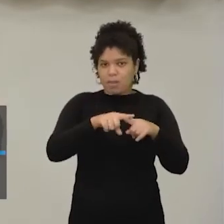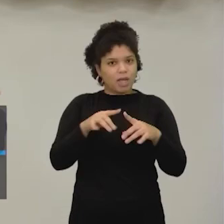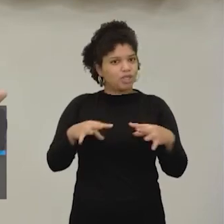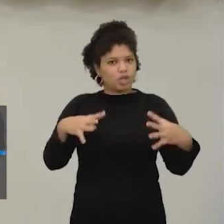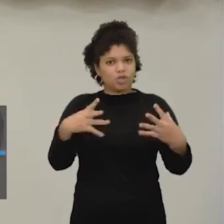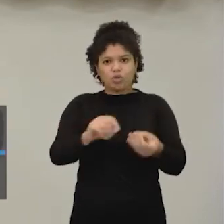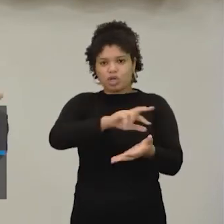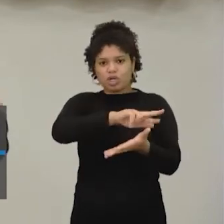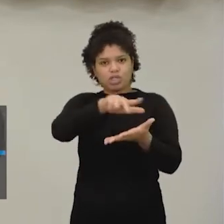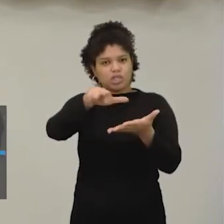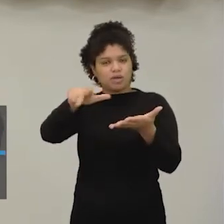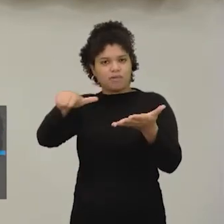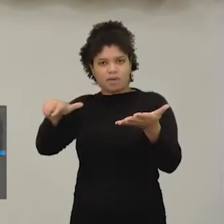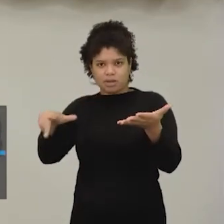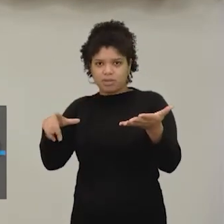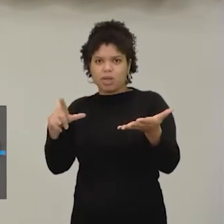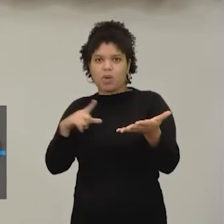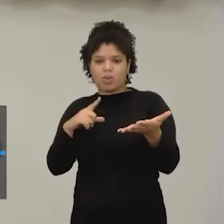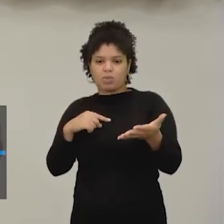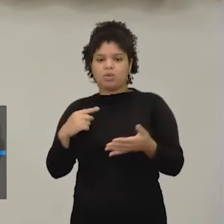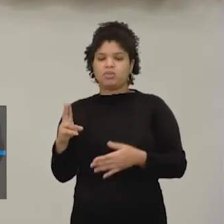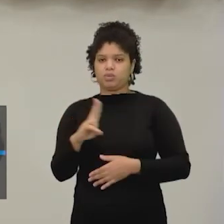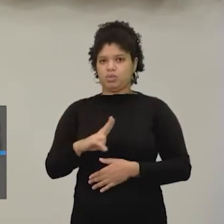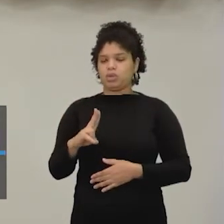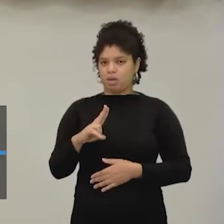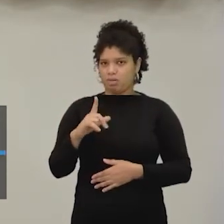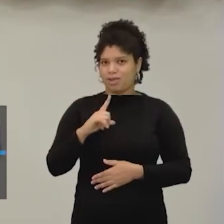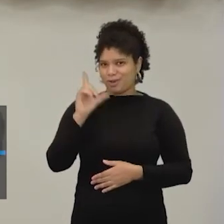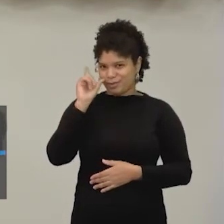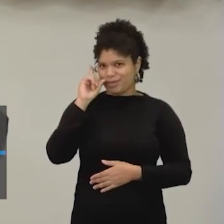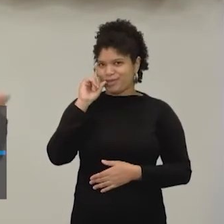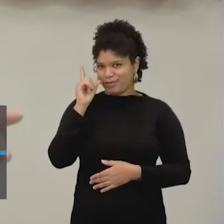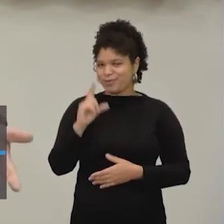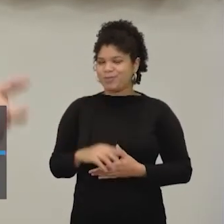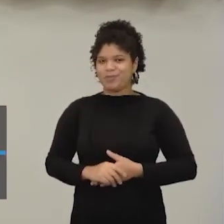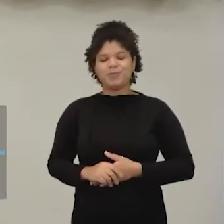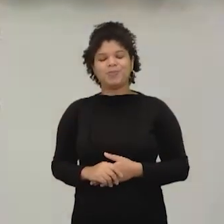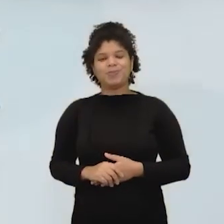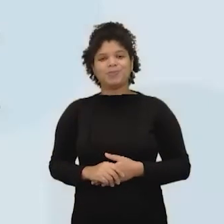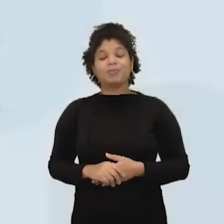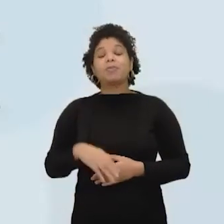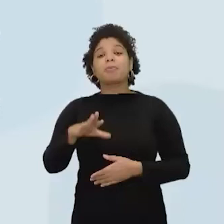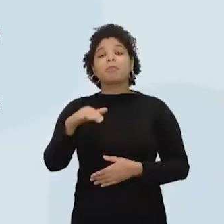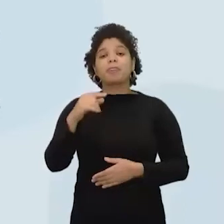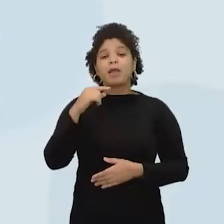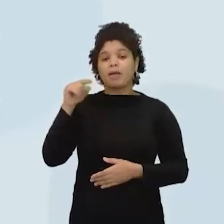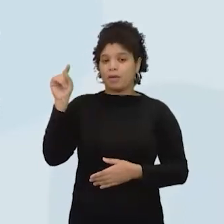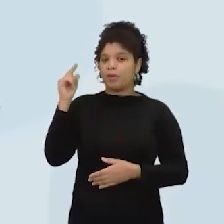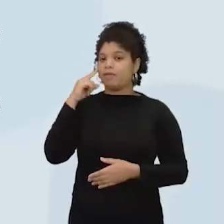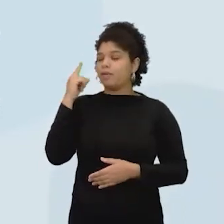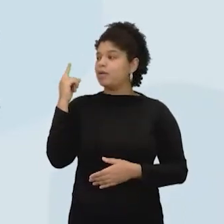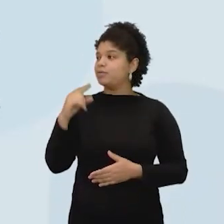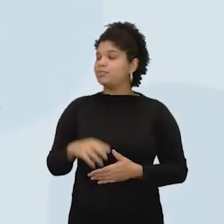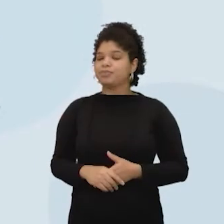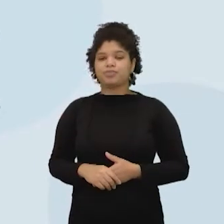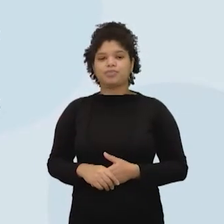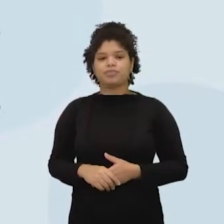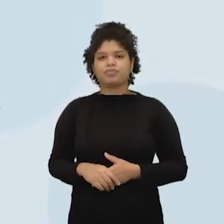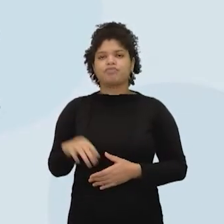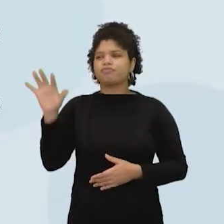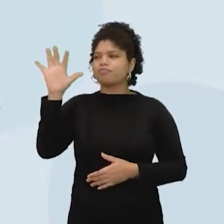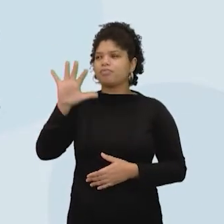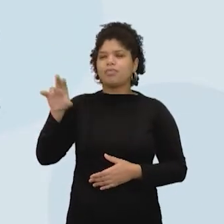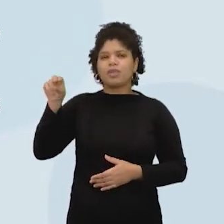os outros derivados e todos os outros usos para o sal. A região Nordeste, né, agora no slide. A região Nordeste é a